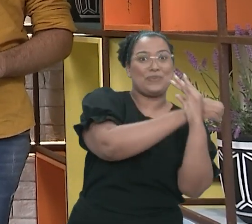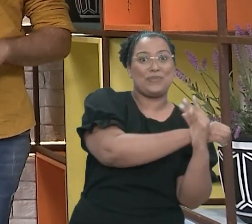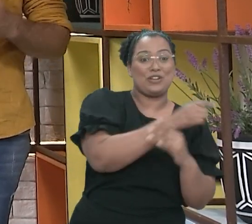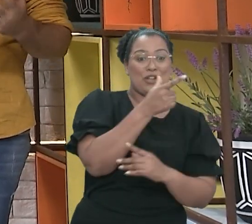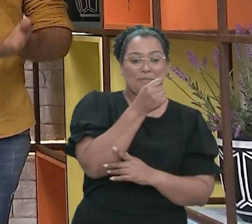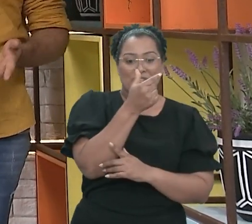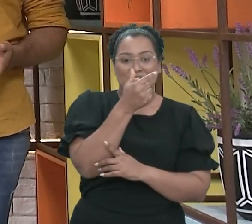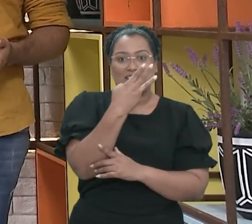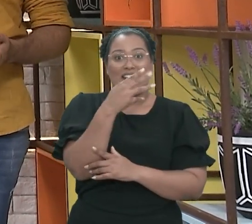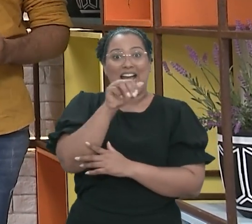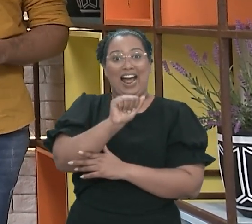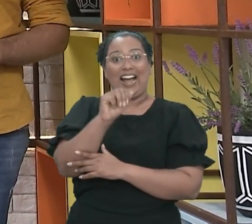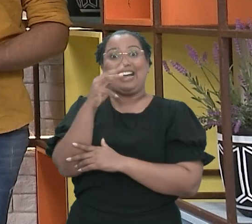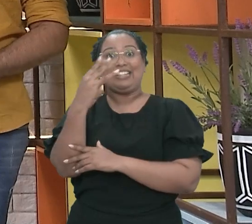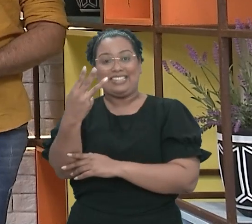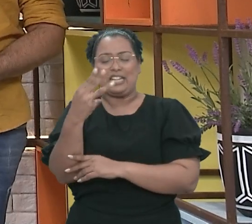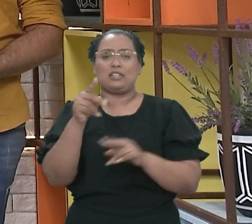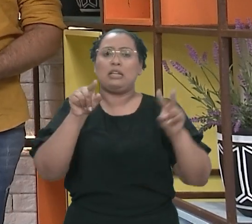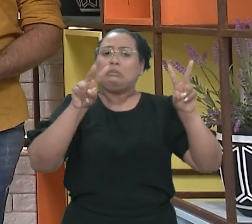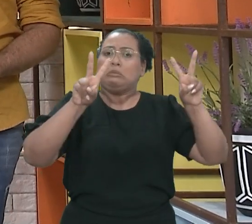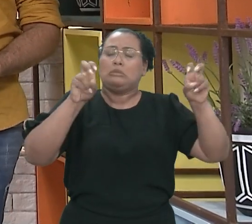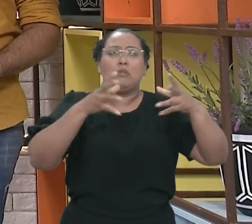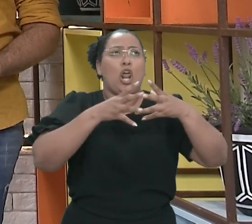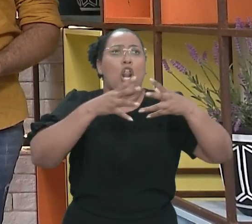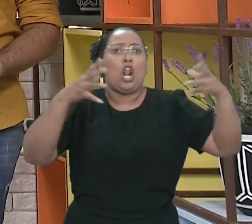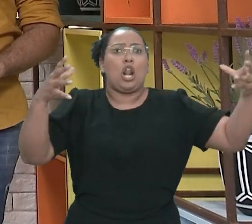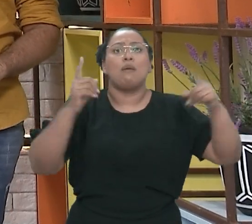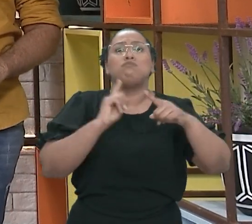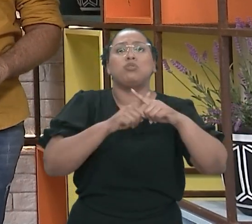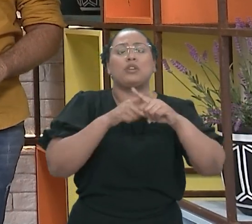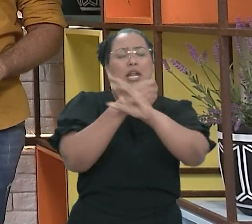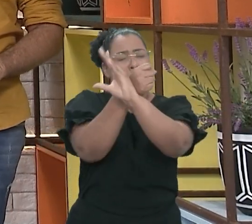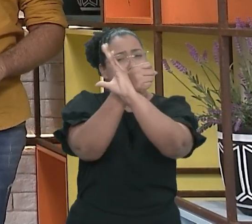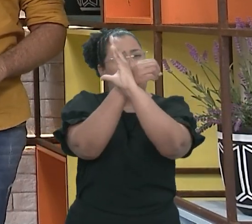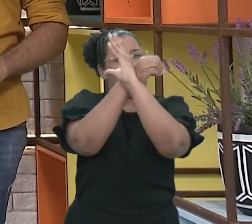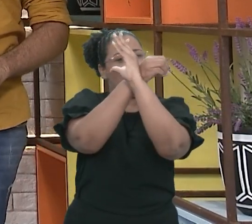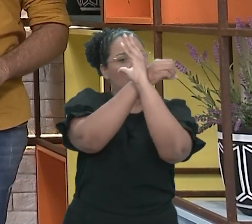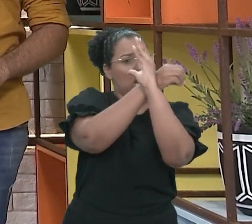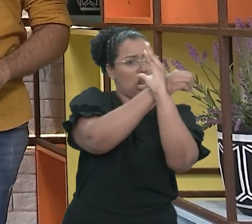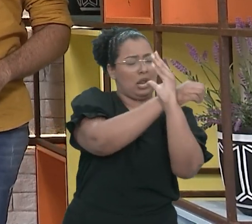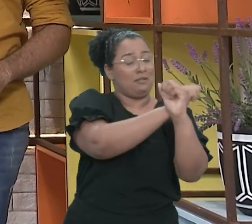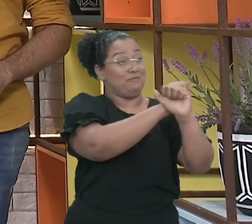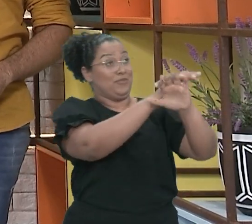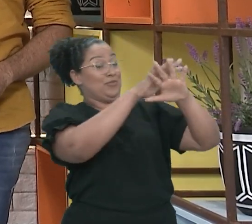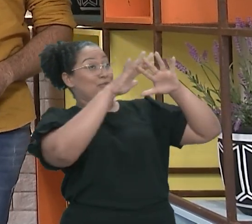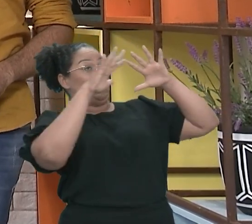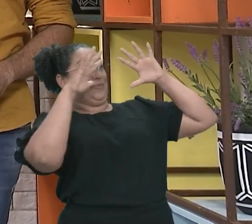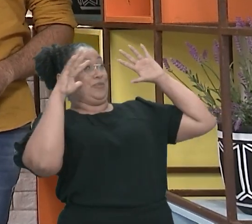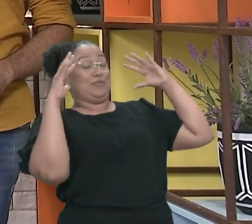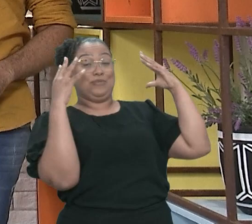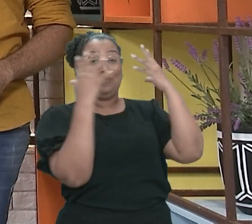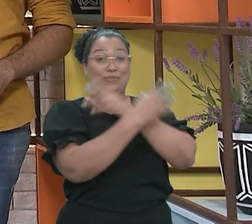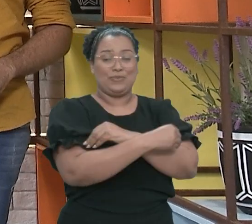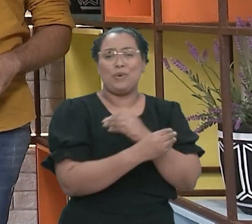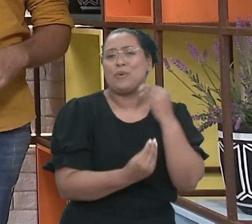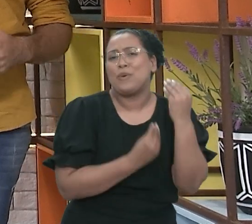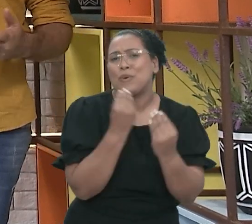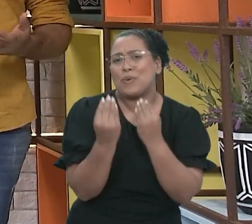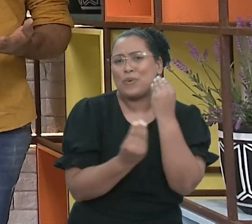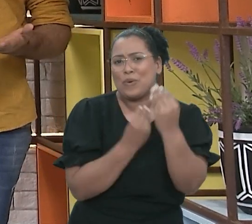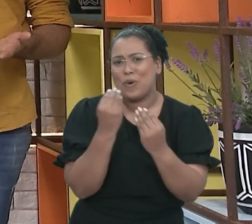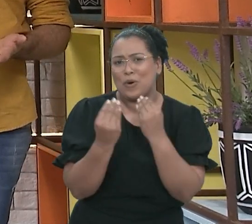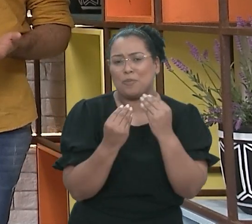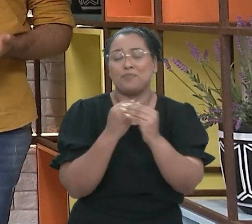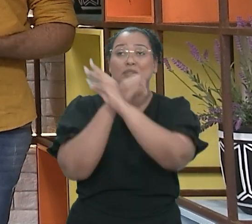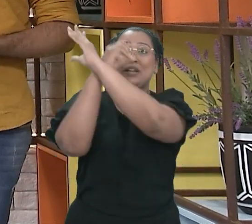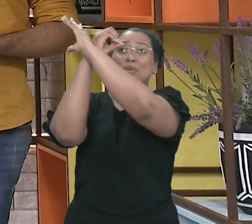2023-A3, que é mais conhecido como cometa do século, devido ao forte brilho que ele tem. O astro foi visto seguindo em